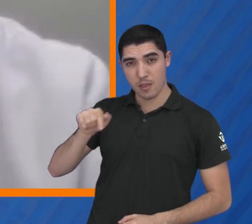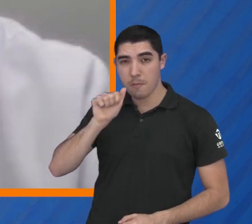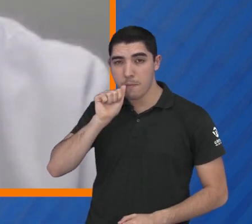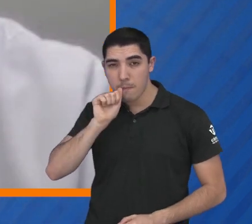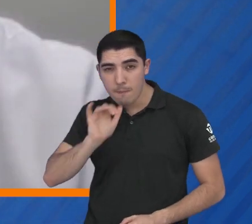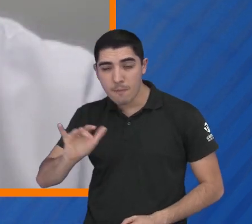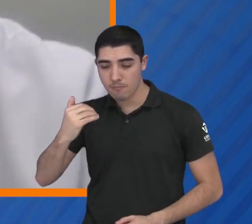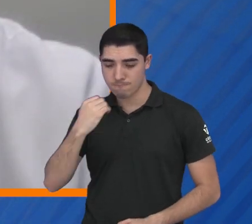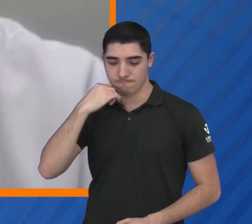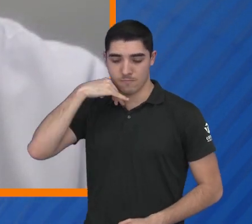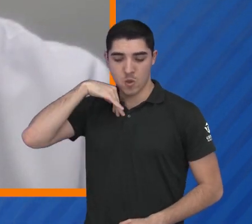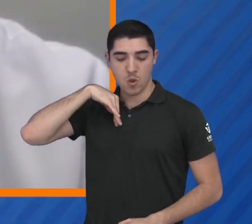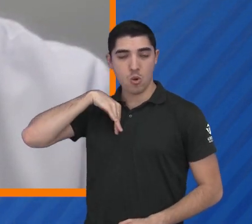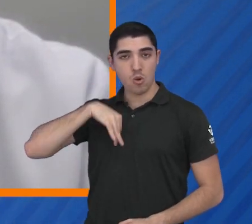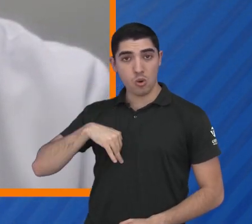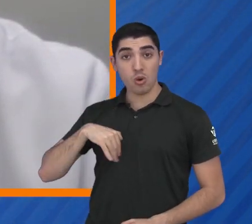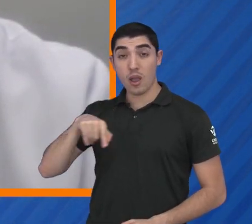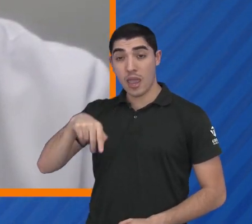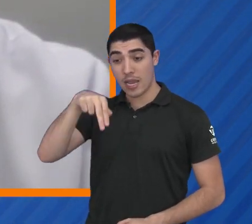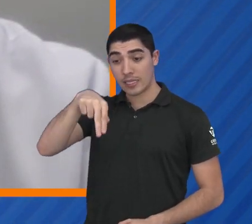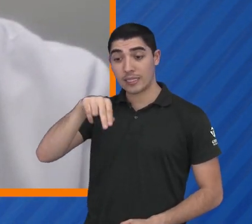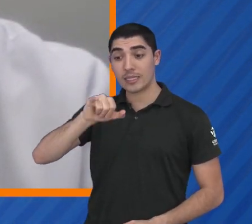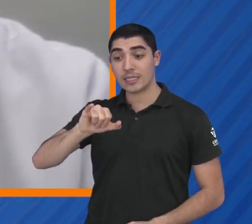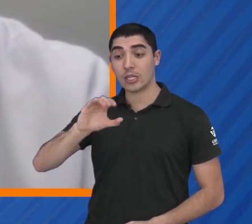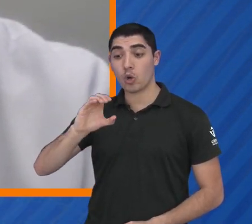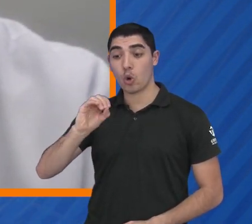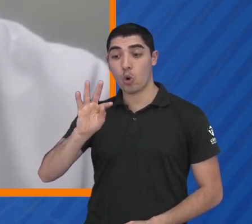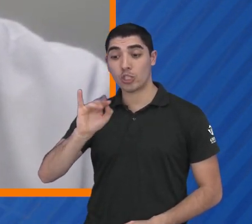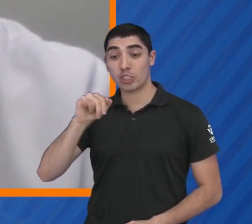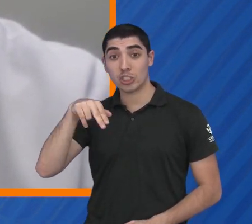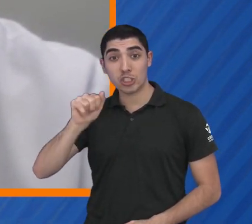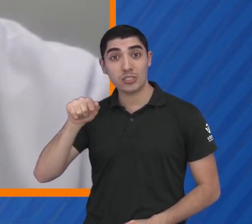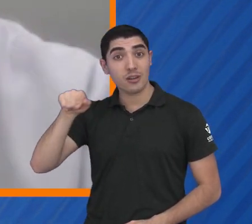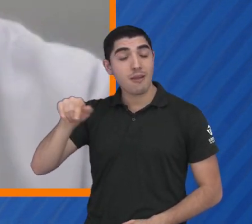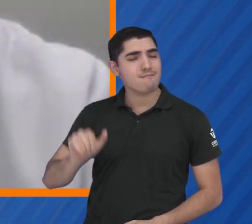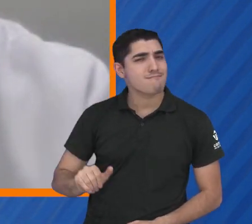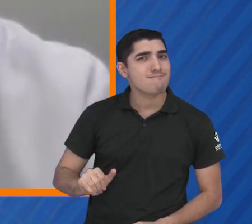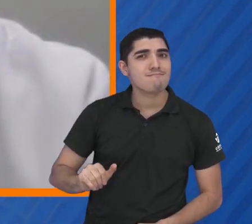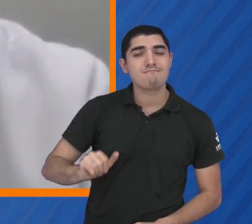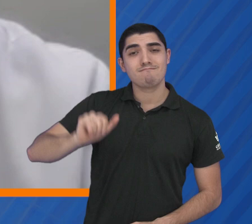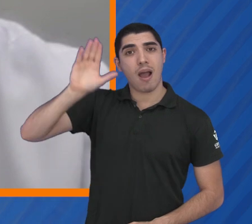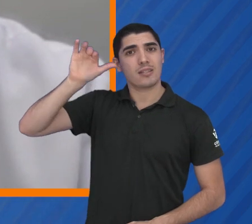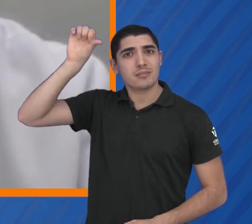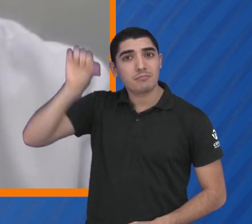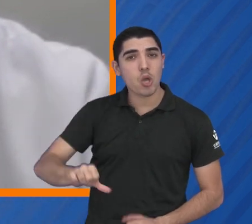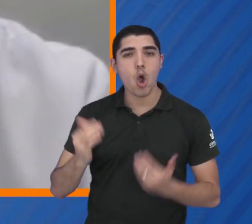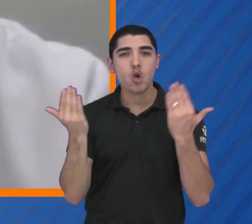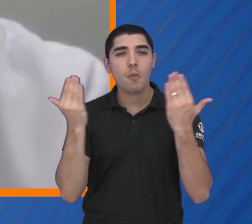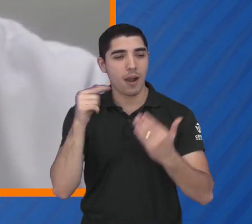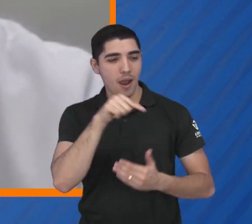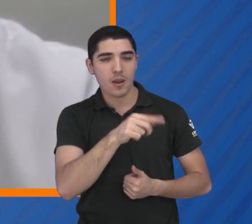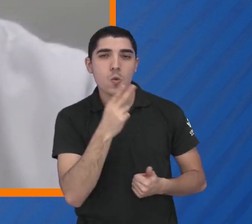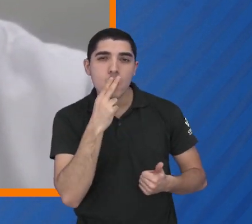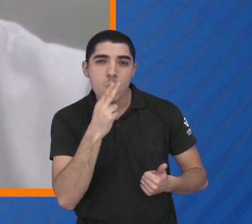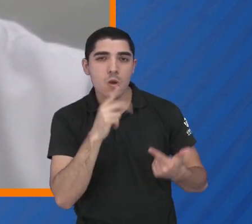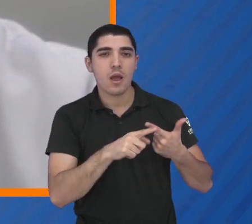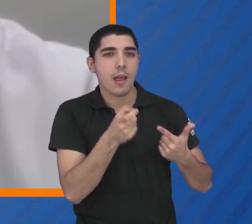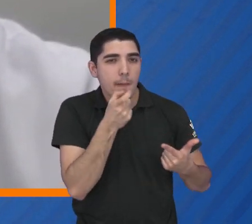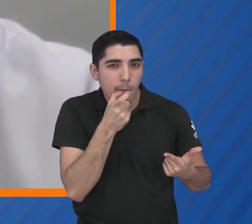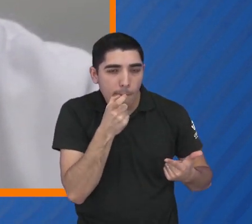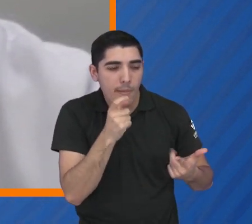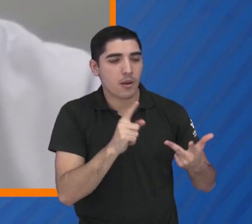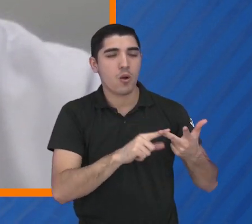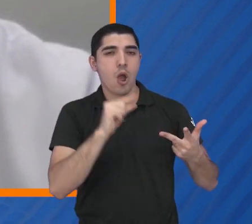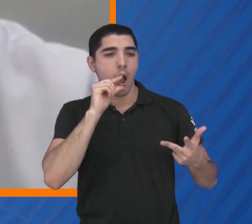nicotina que se inala, que se aspira no cigarro eletrônico é muito maior do que a do cigarro comum, ou do charuto ou do cachimbo.